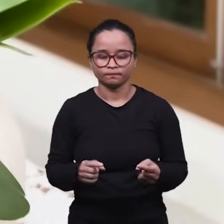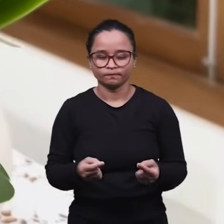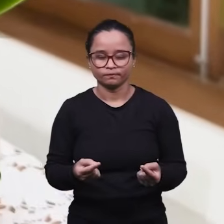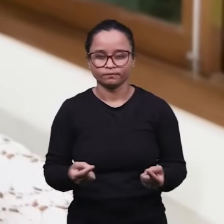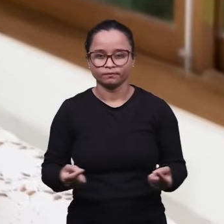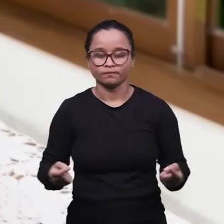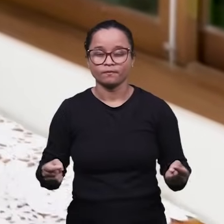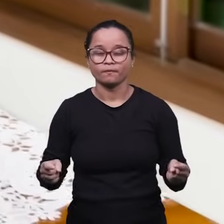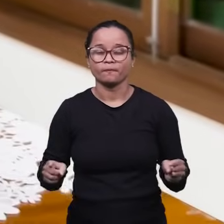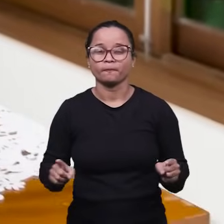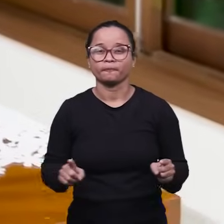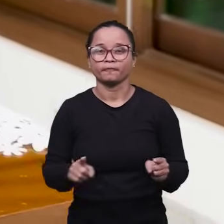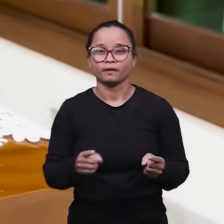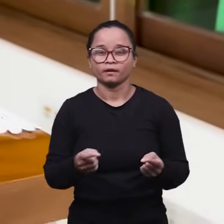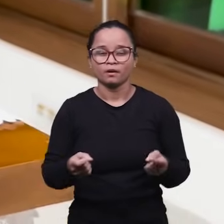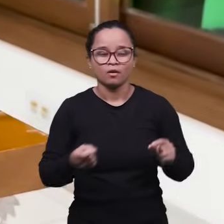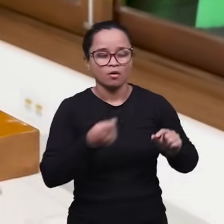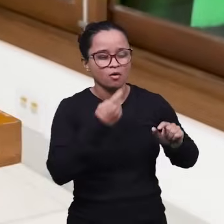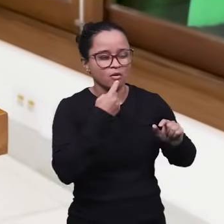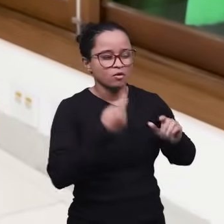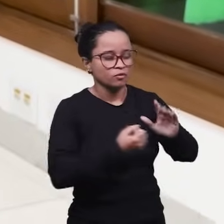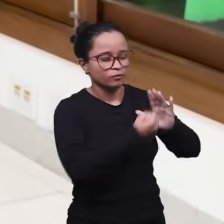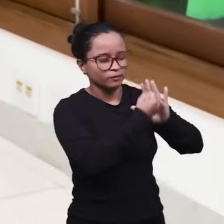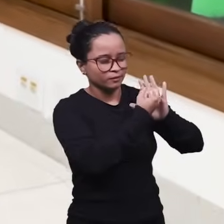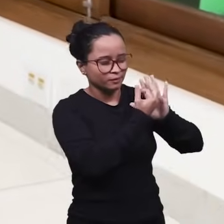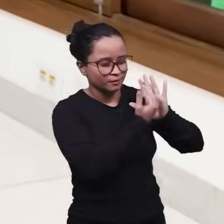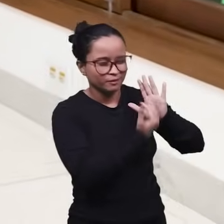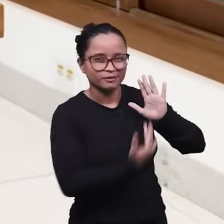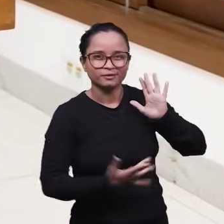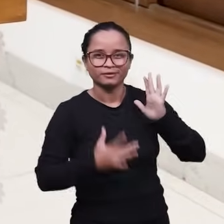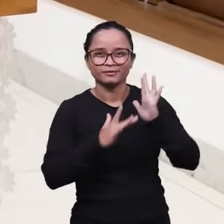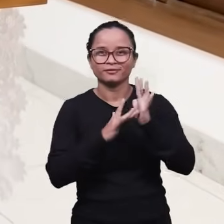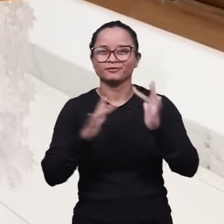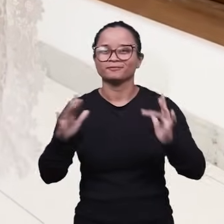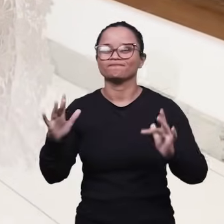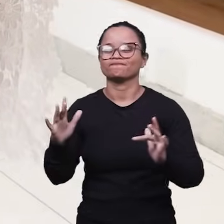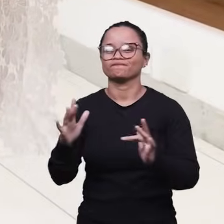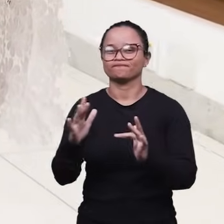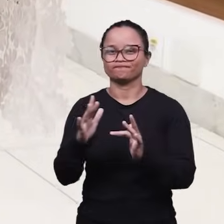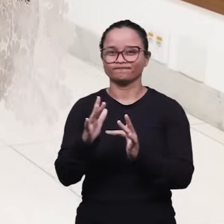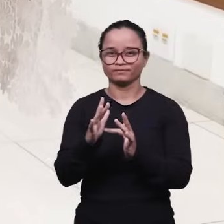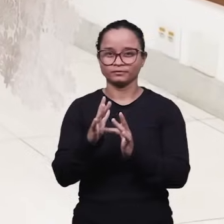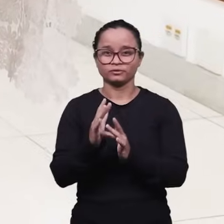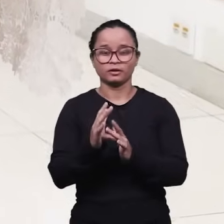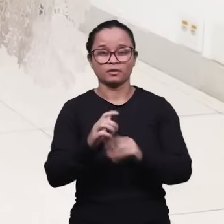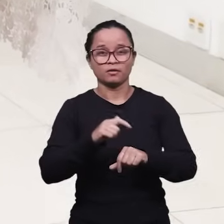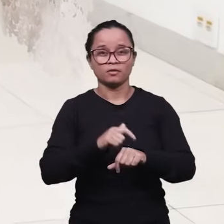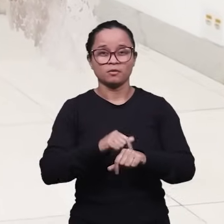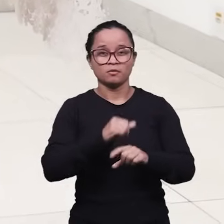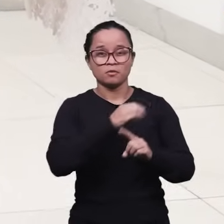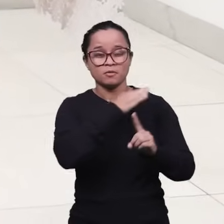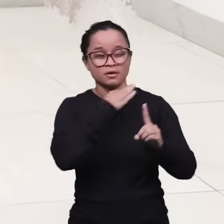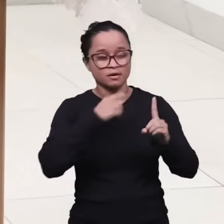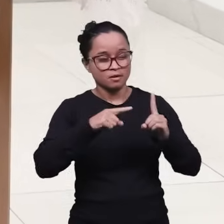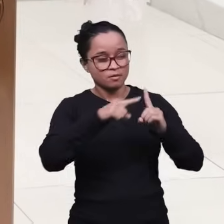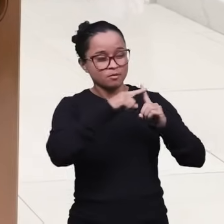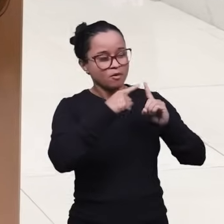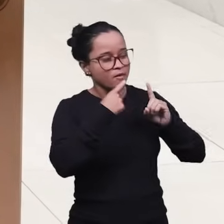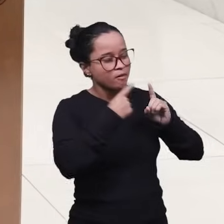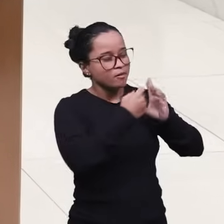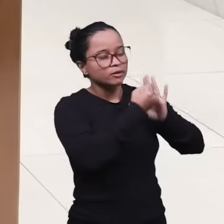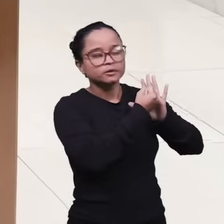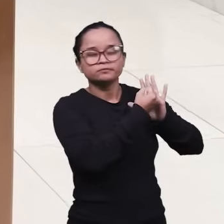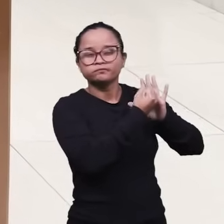O sangue de Jesus vertido ali